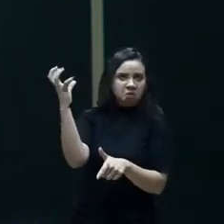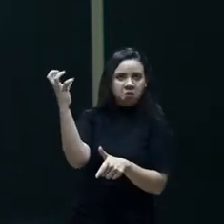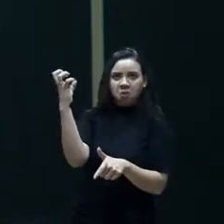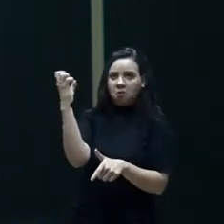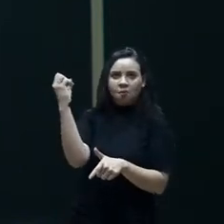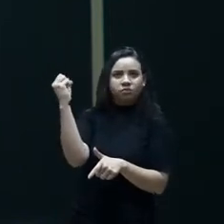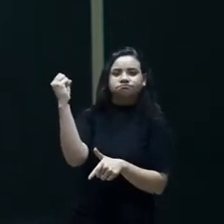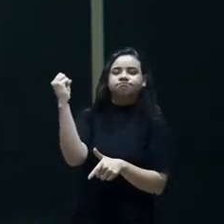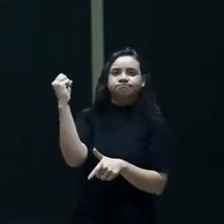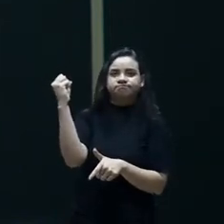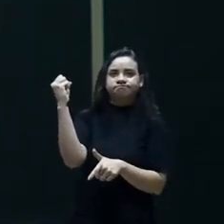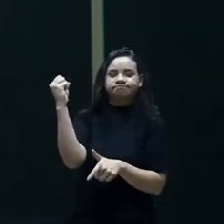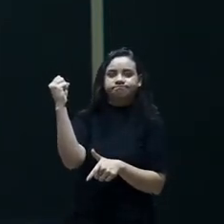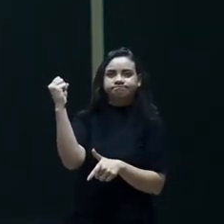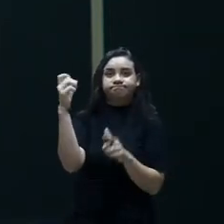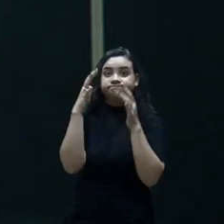Preencha a sua vida.